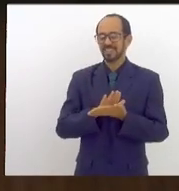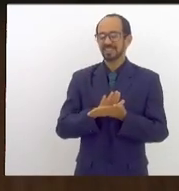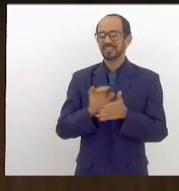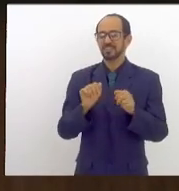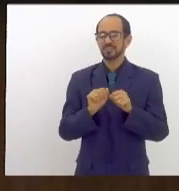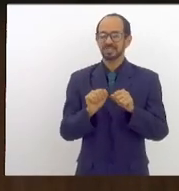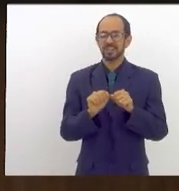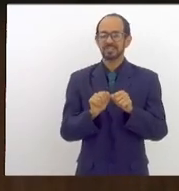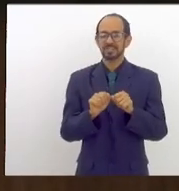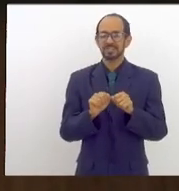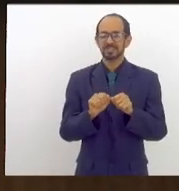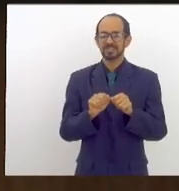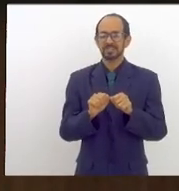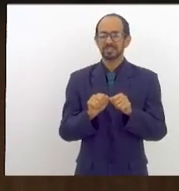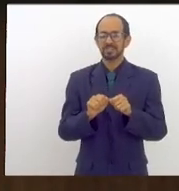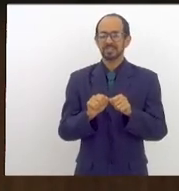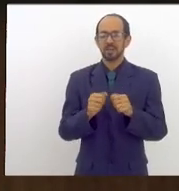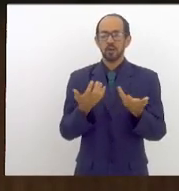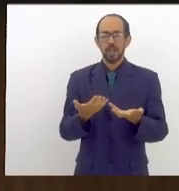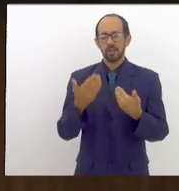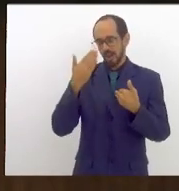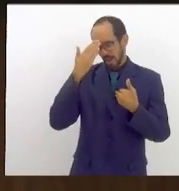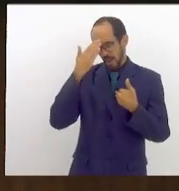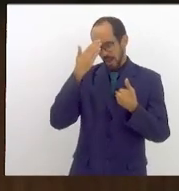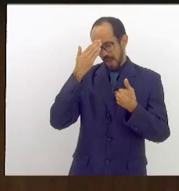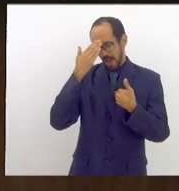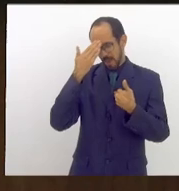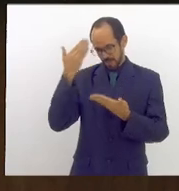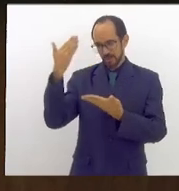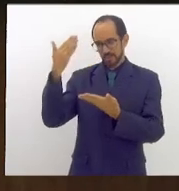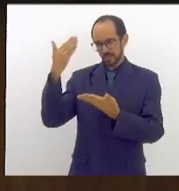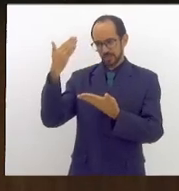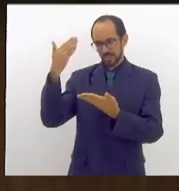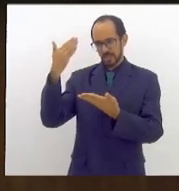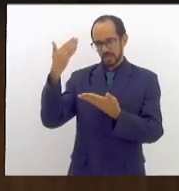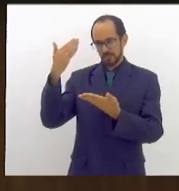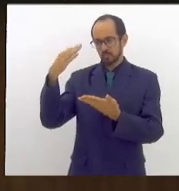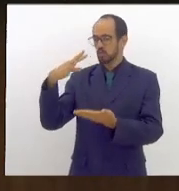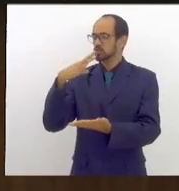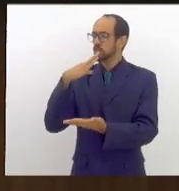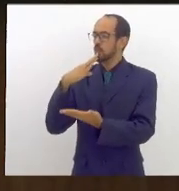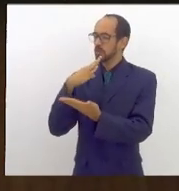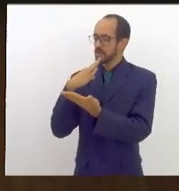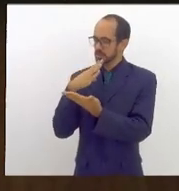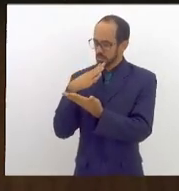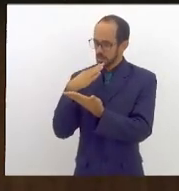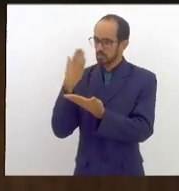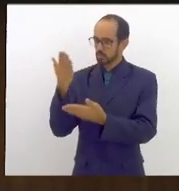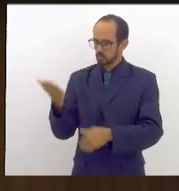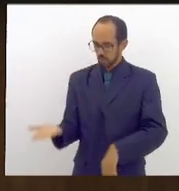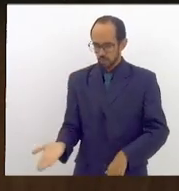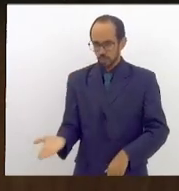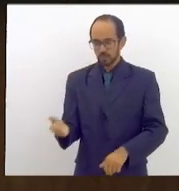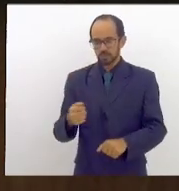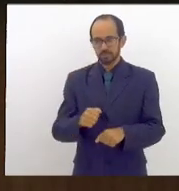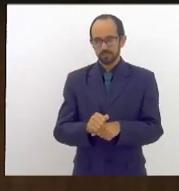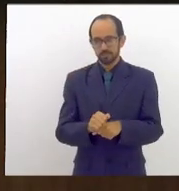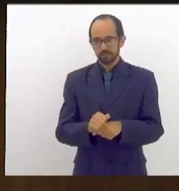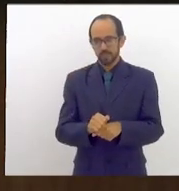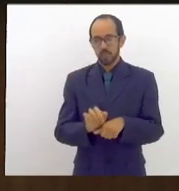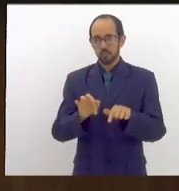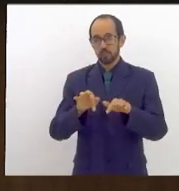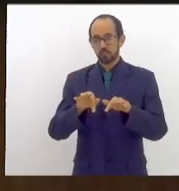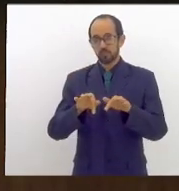então eu quero aproveitar essa oportunidade lhe agradecer por te conhecer eu digo que termina aqui na casa